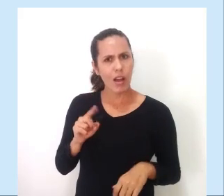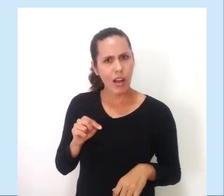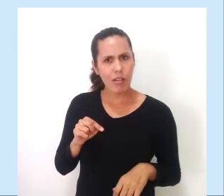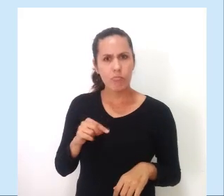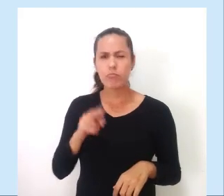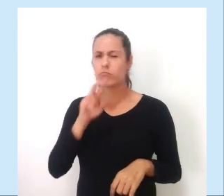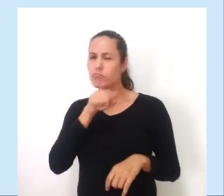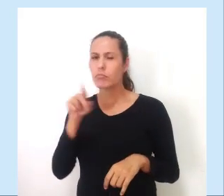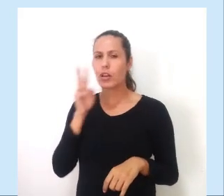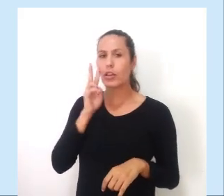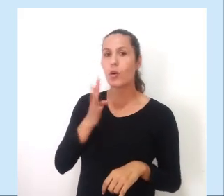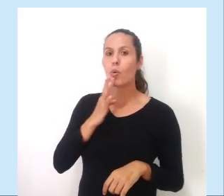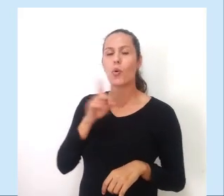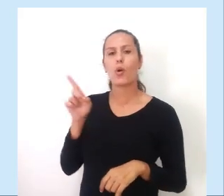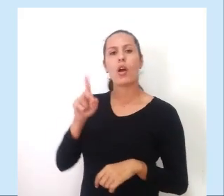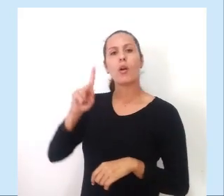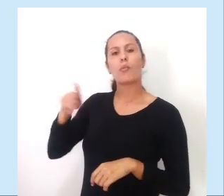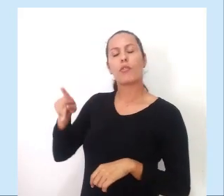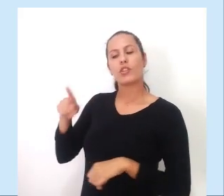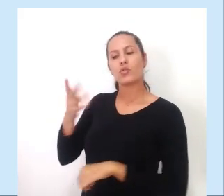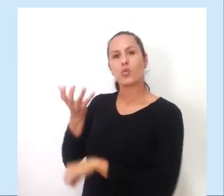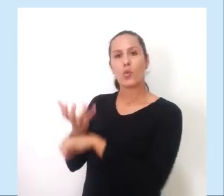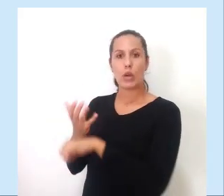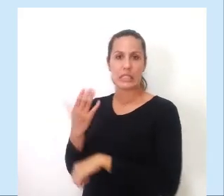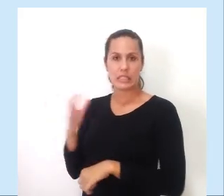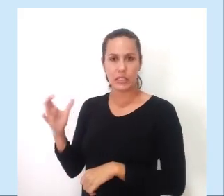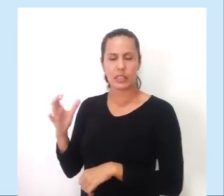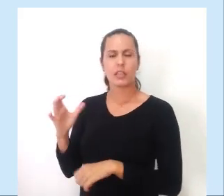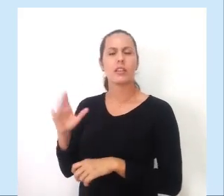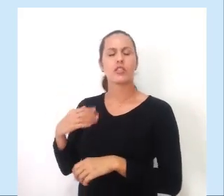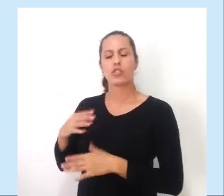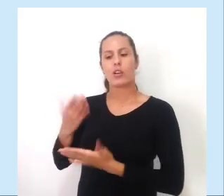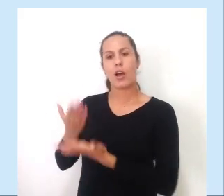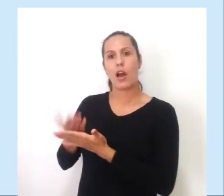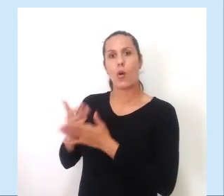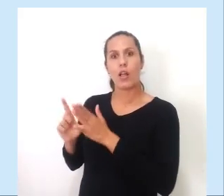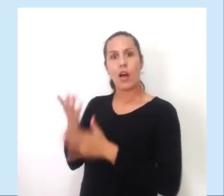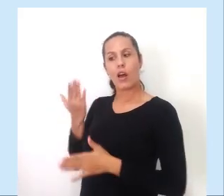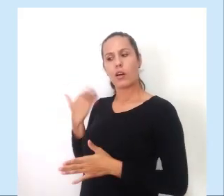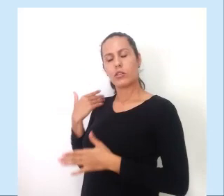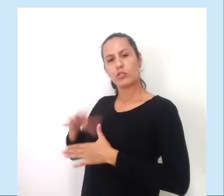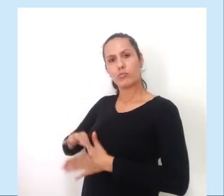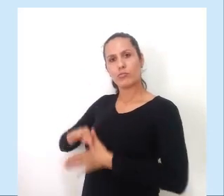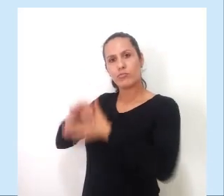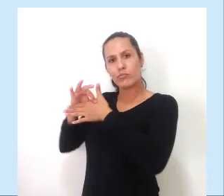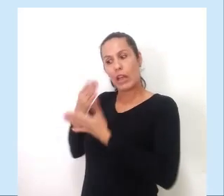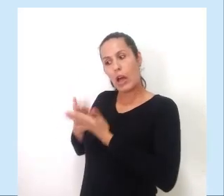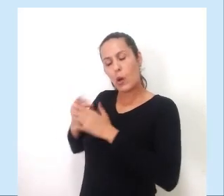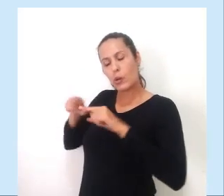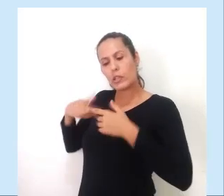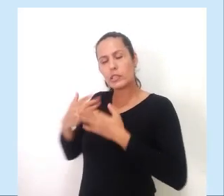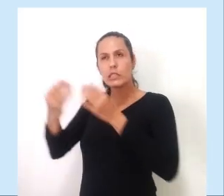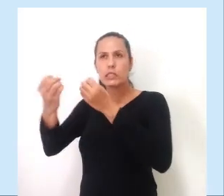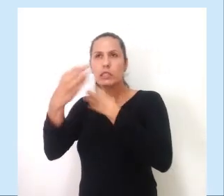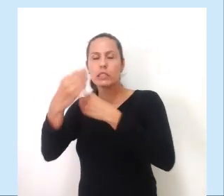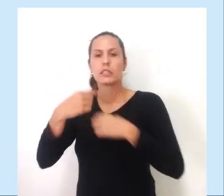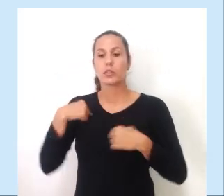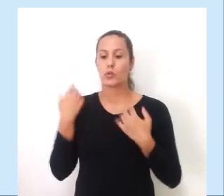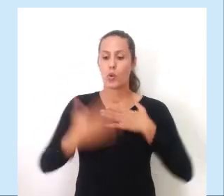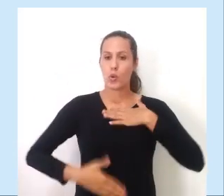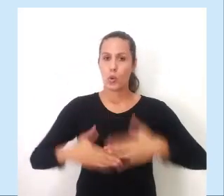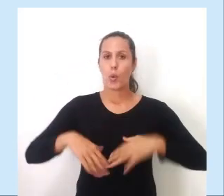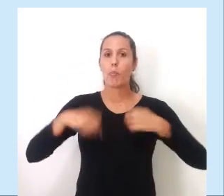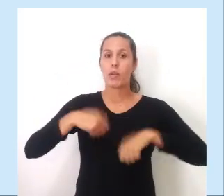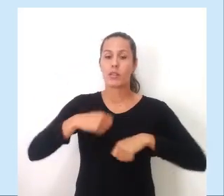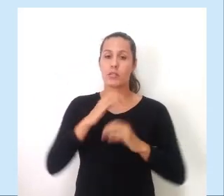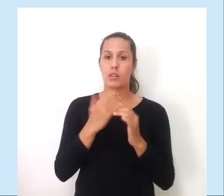Vocês já devem ter visto com o professor de ciência no ensino presencial que o corpo da gente necessita de